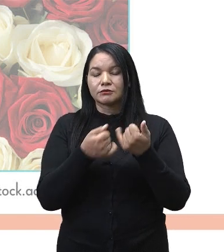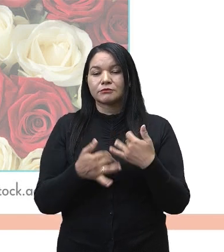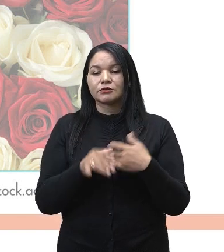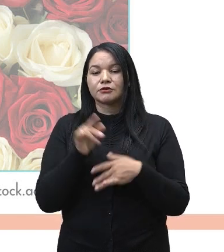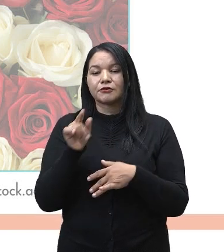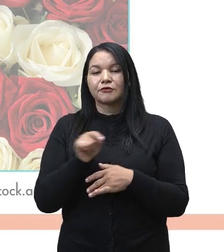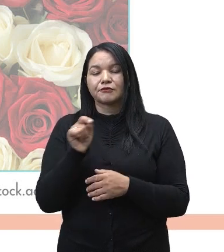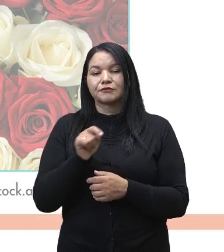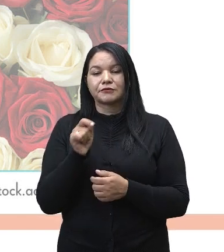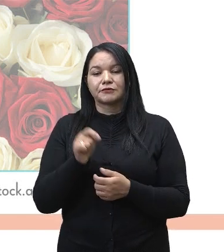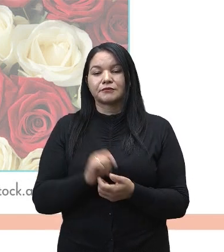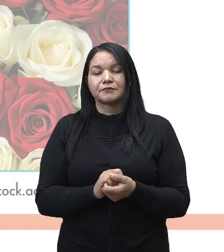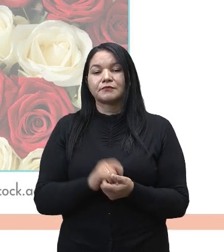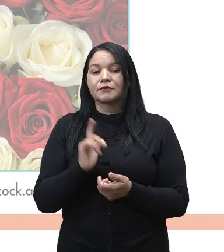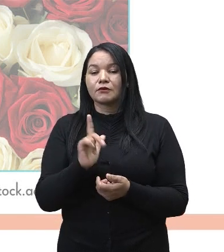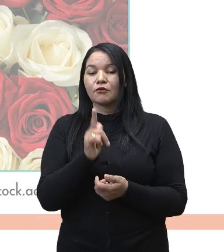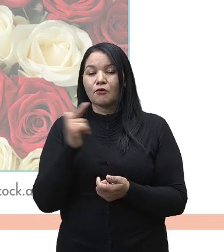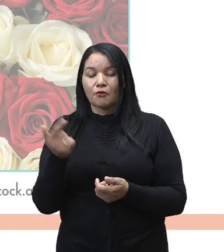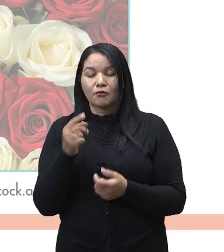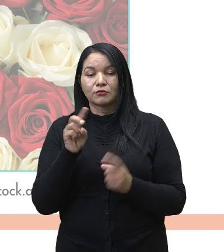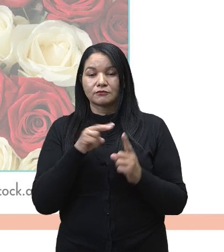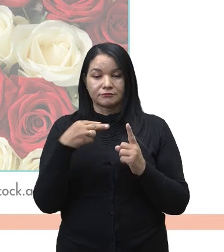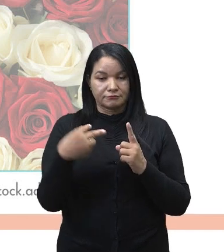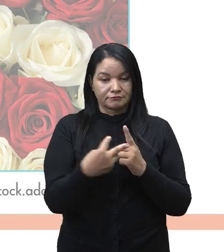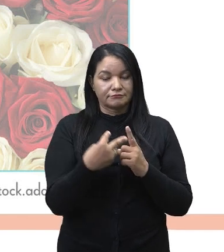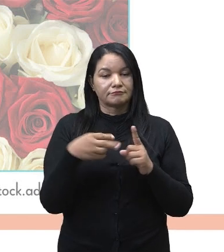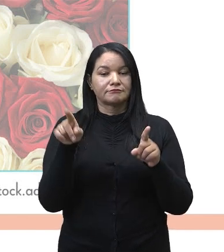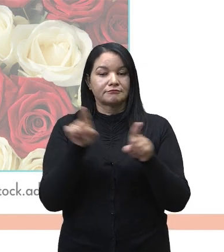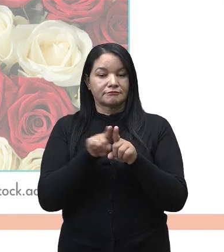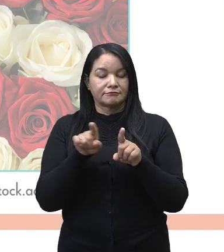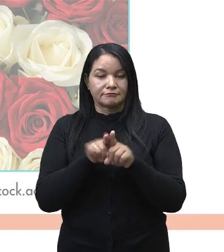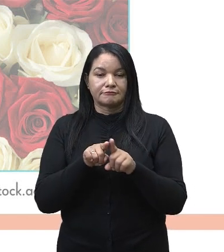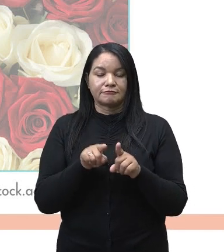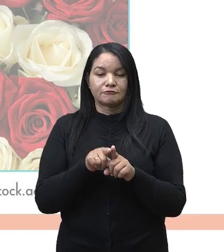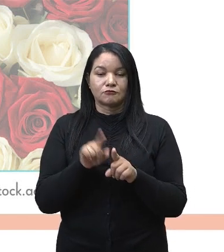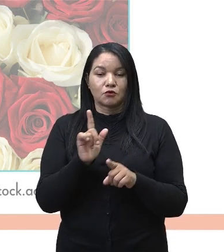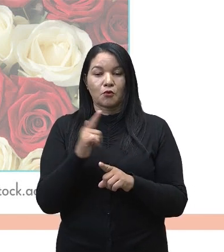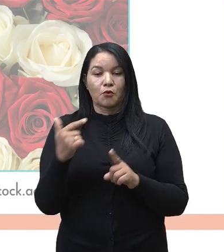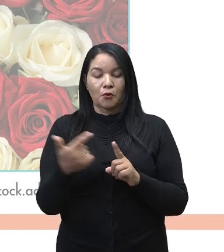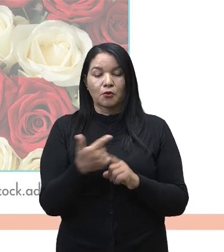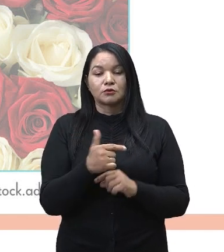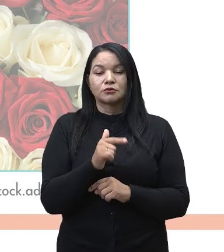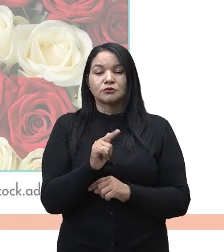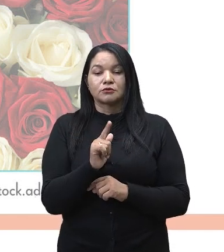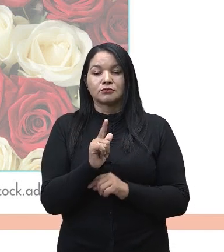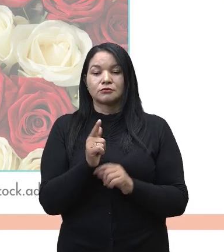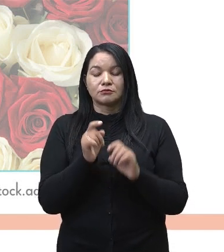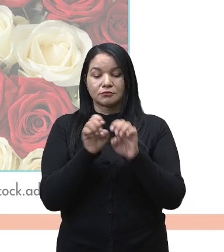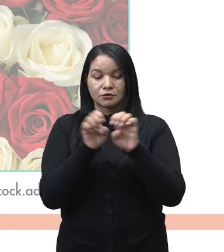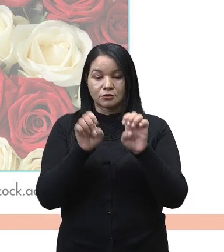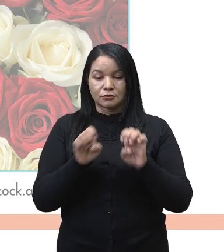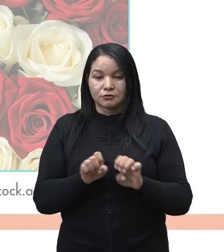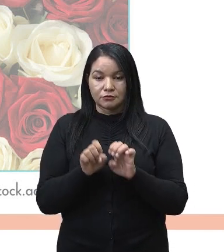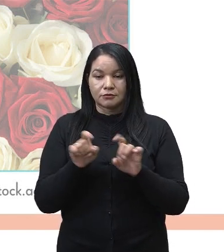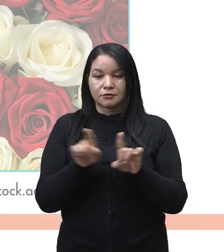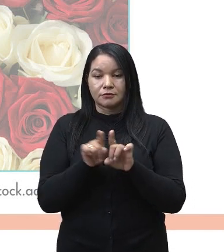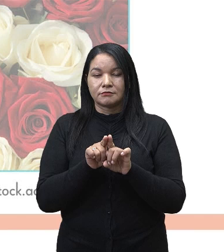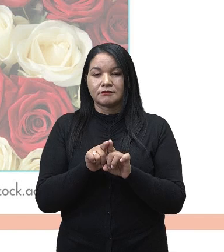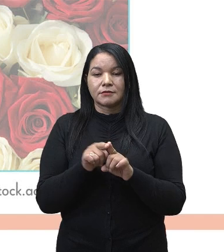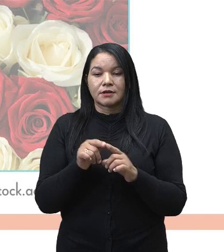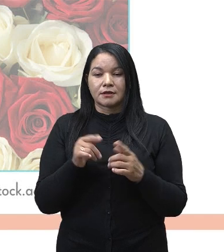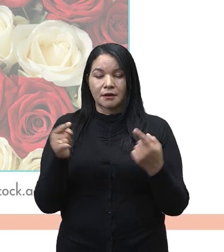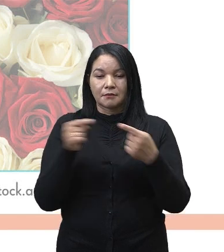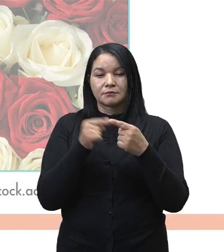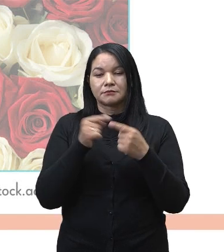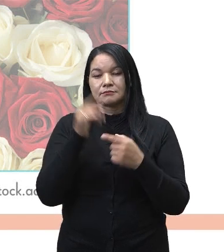já vai ter uma outra visibilidade, tá? Já é uma outra estrutura. Vamos visualizar